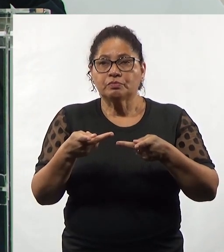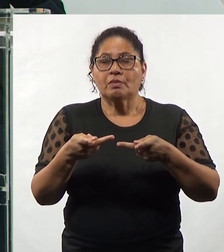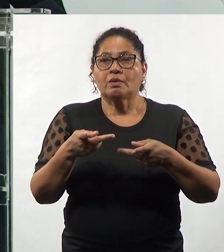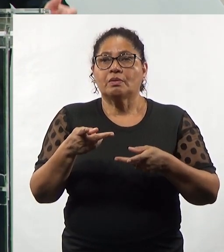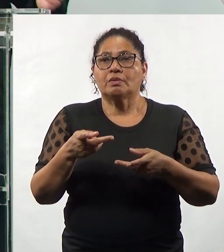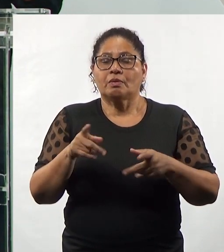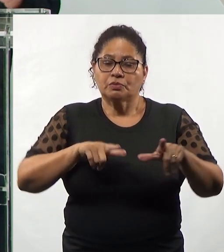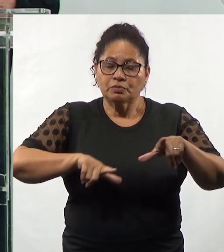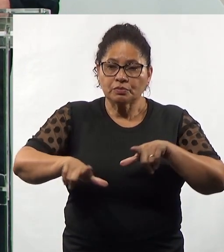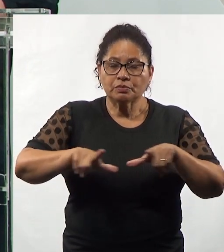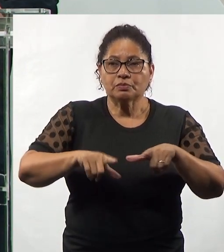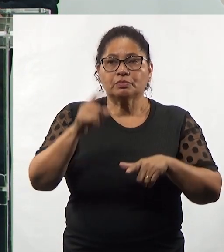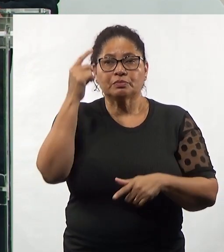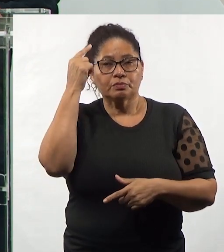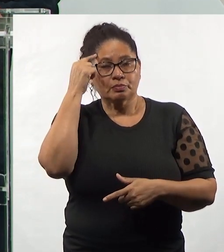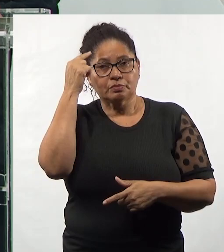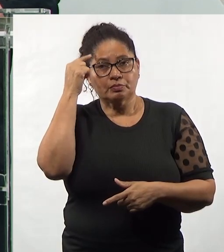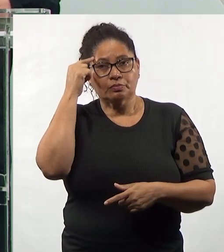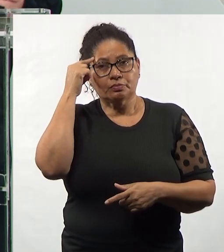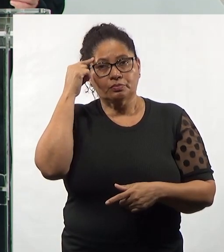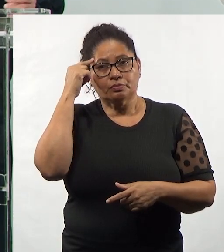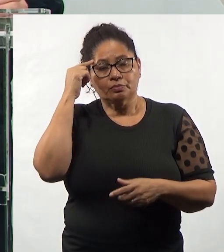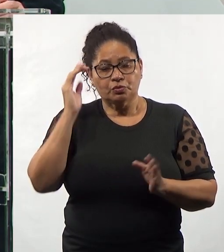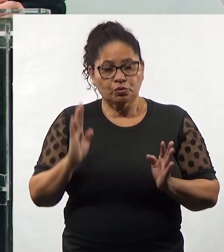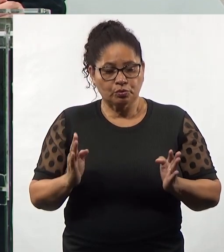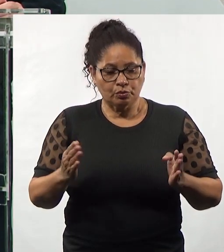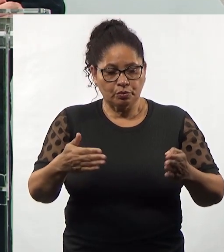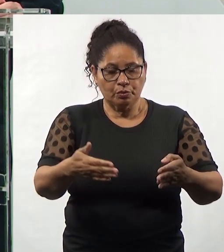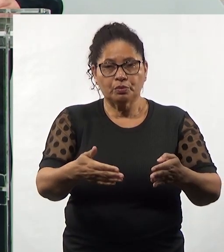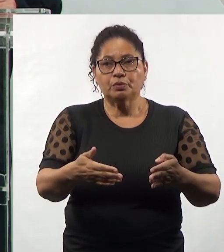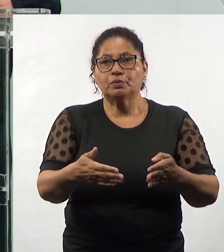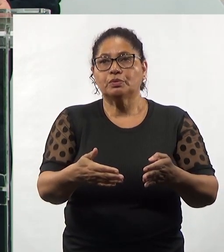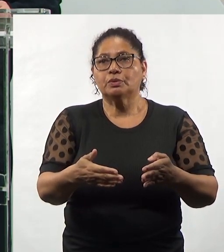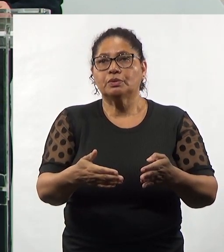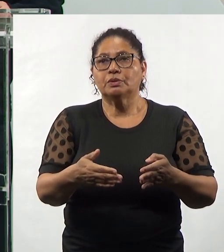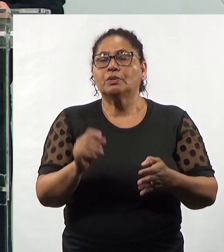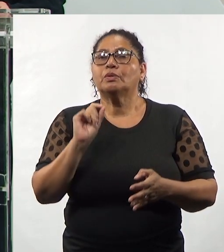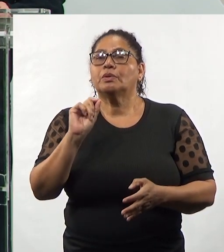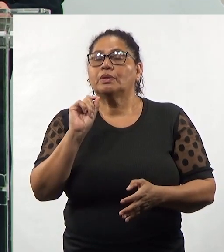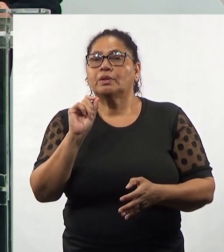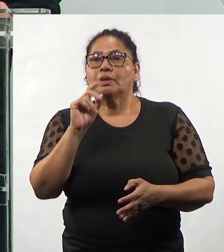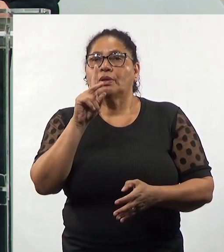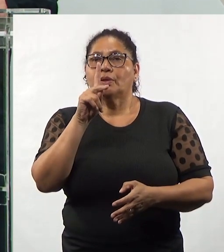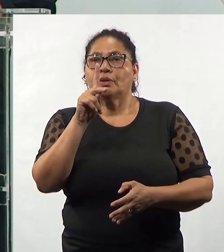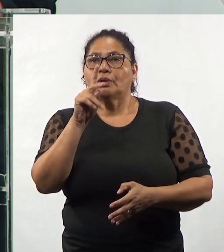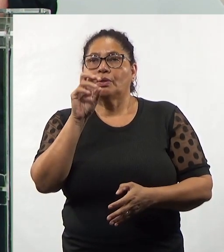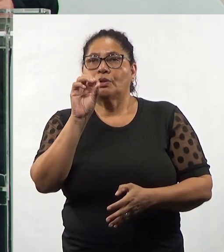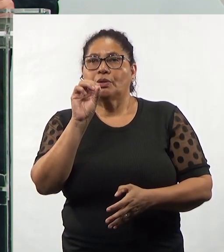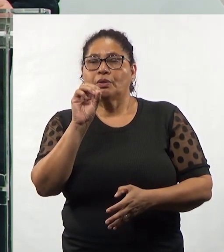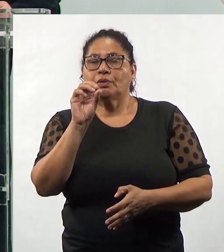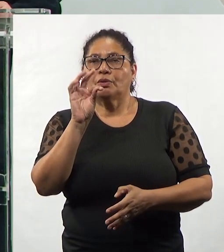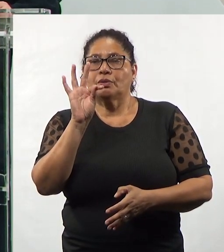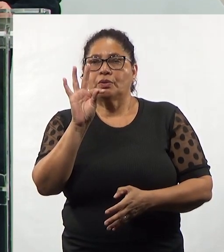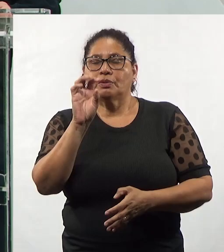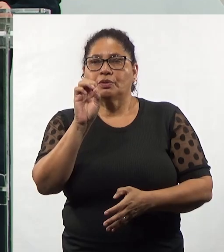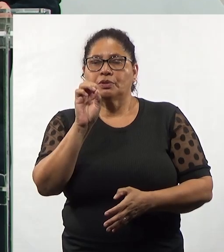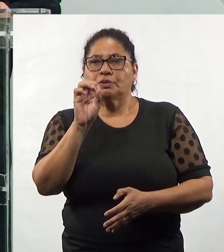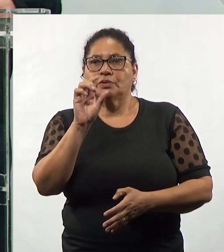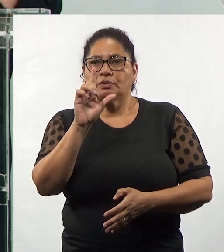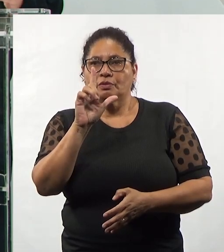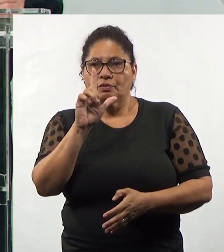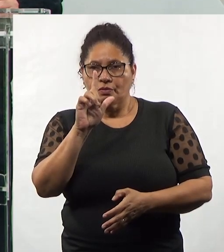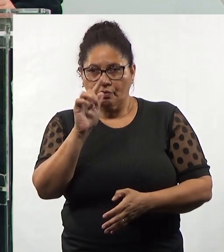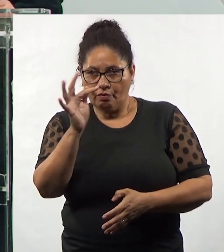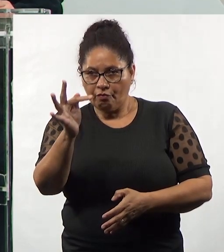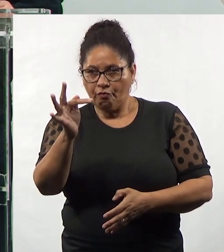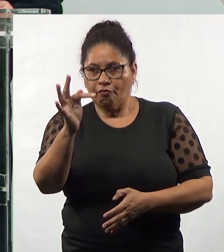nós estamos trabalhando com a ideia de um portfólio. O que é um portfólio? Onde nós podemos conter uma